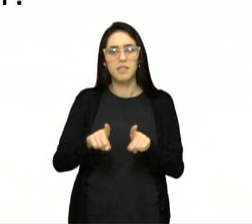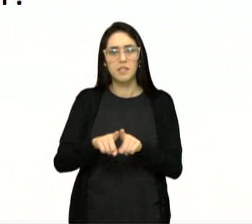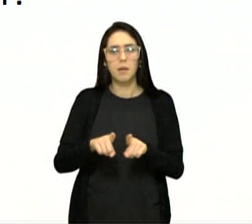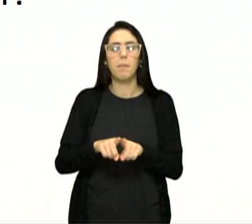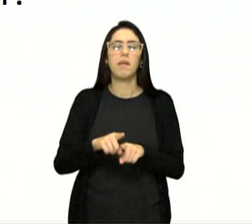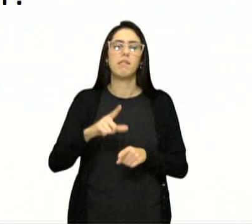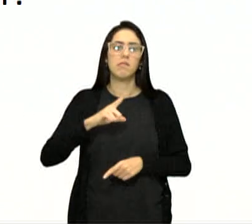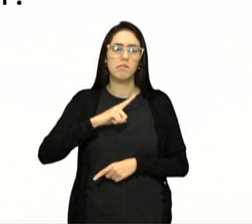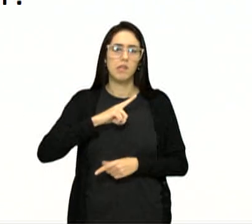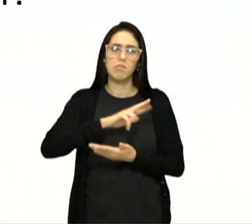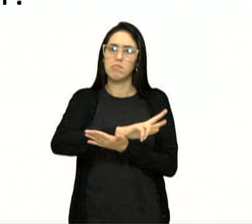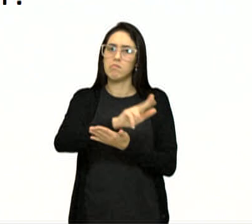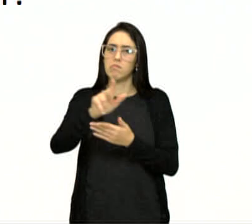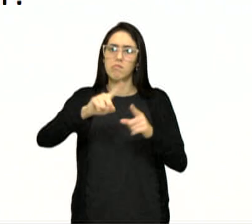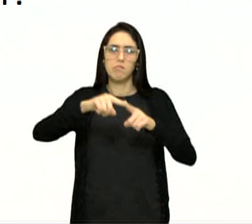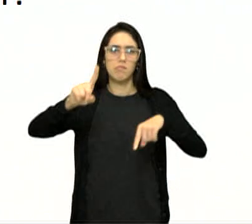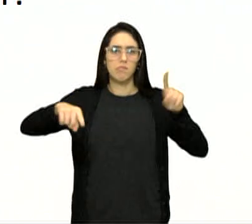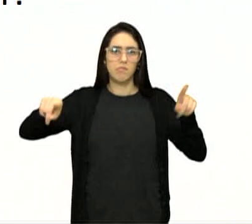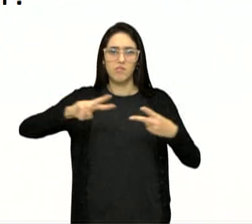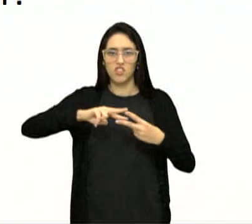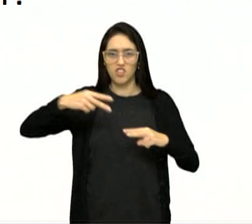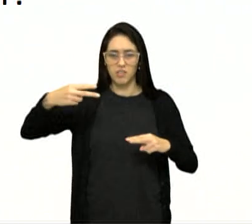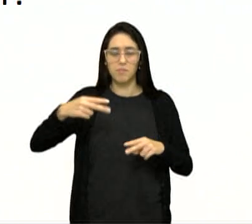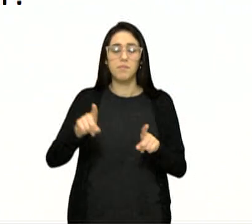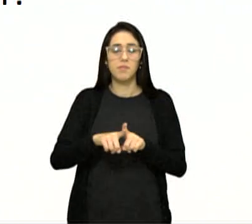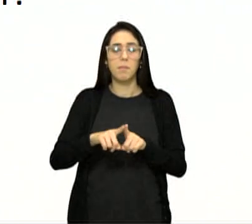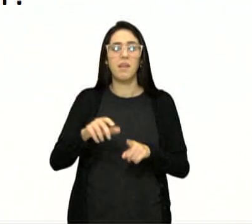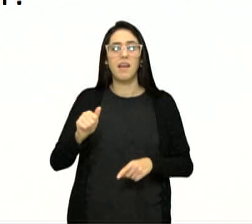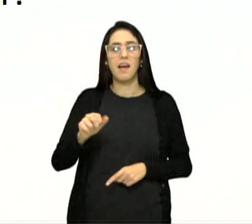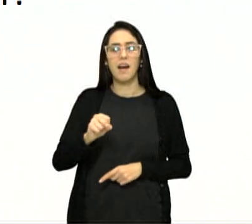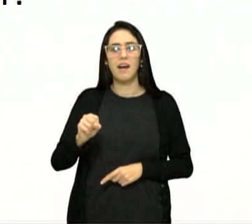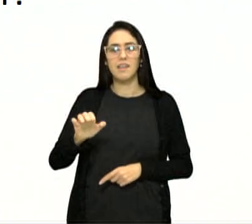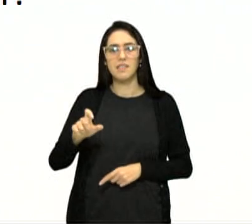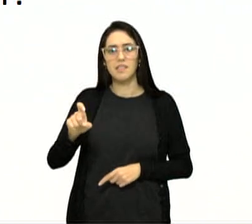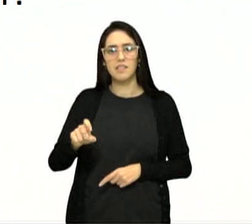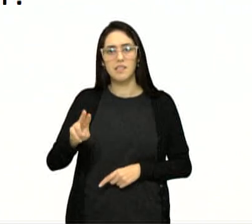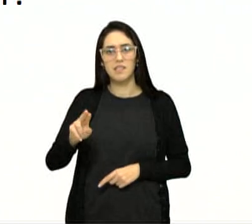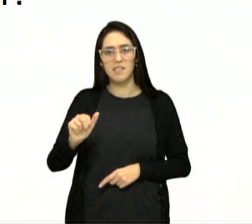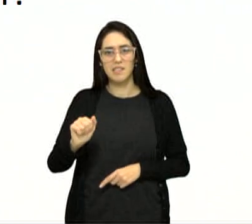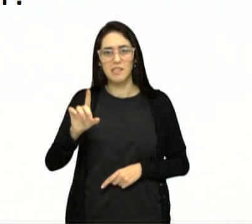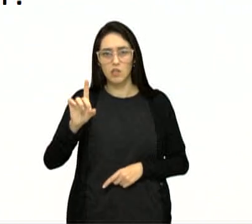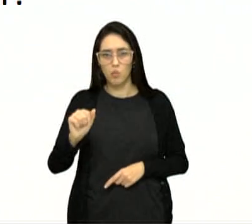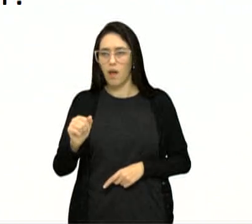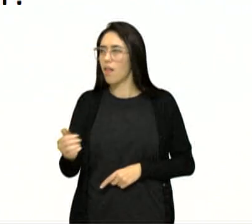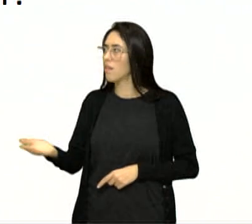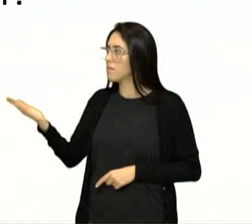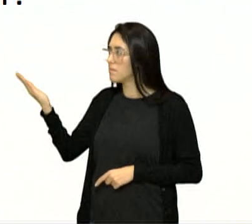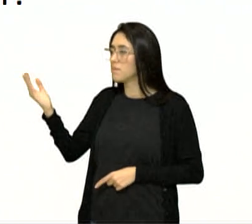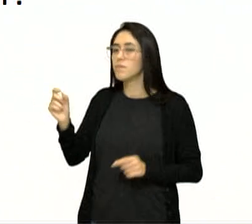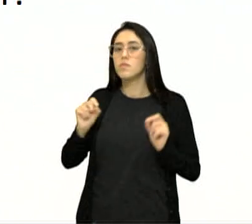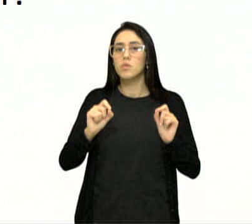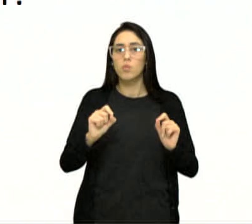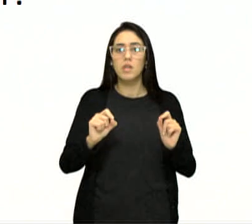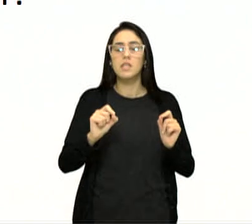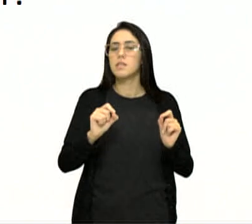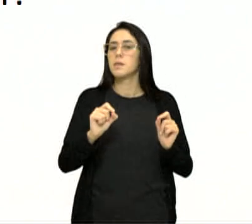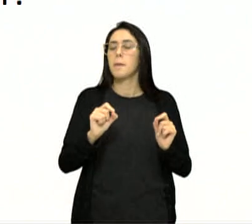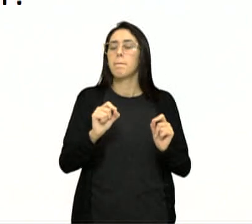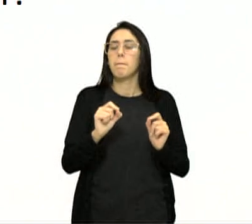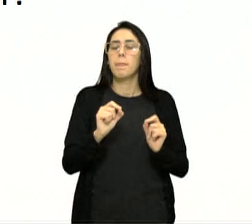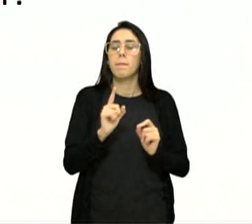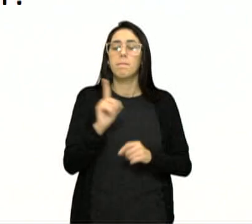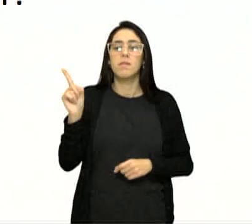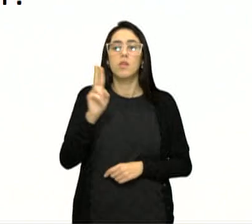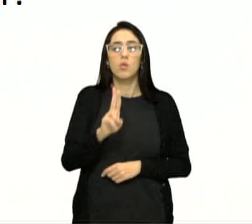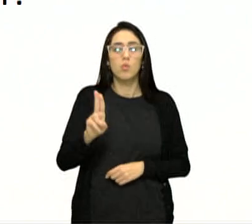né, bastante variabilidade genética nesse caso. E também vimos a questão da reprodução assexuada, em que ela não